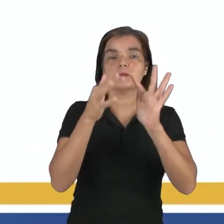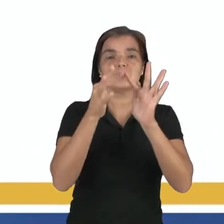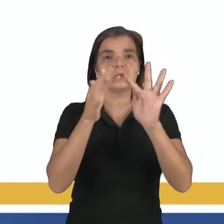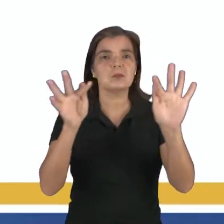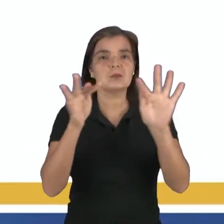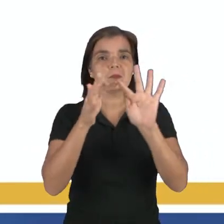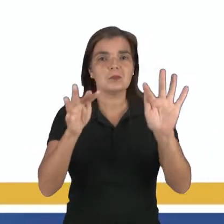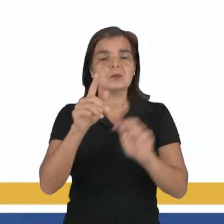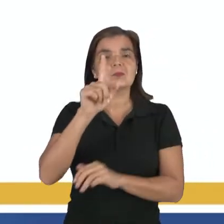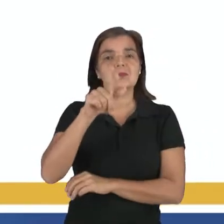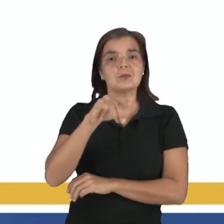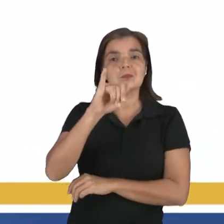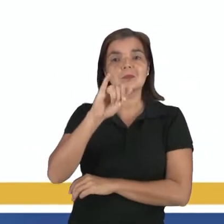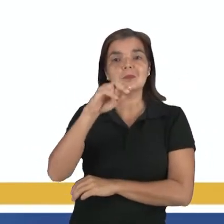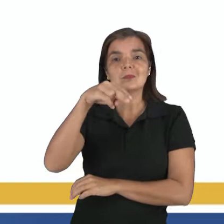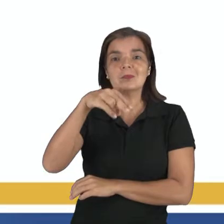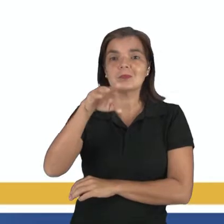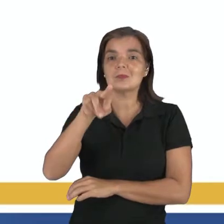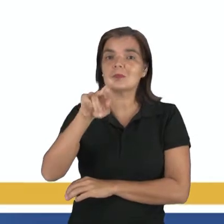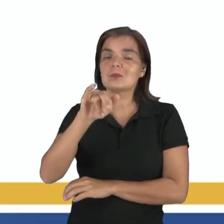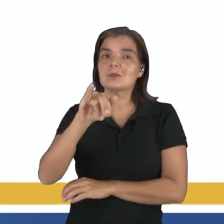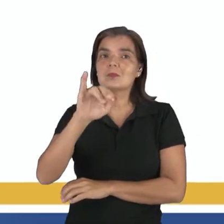O significado de função